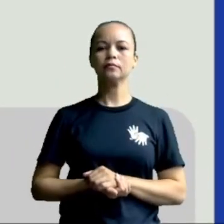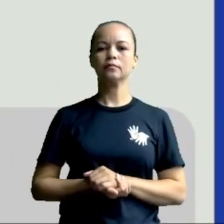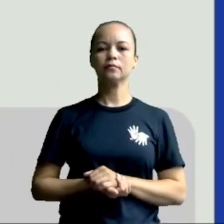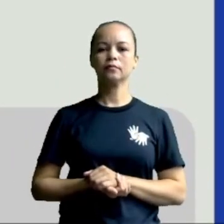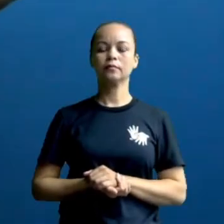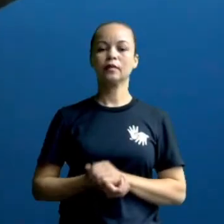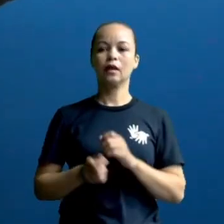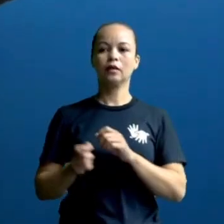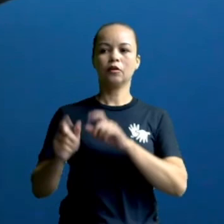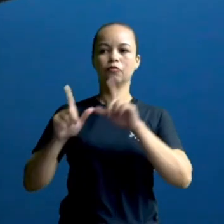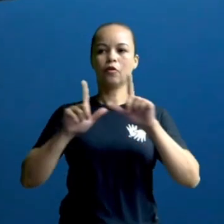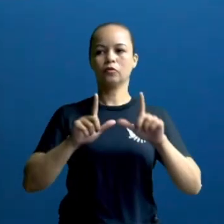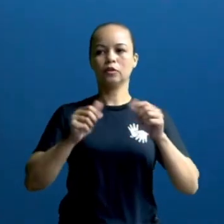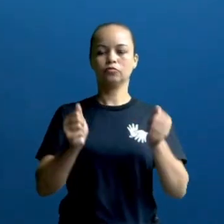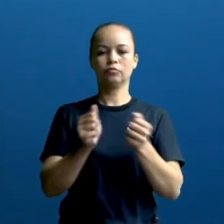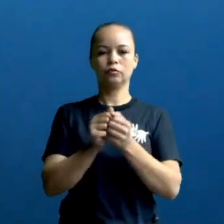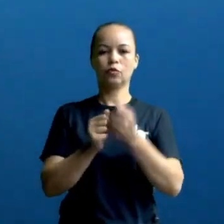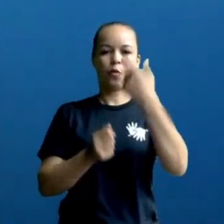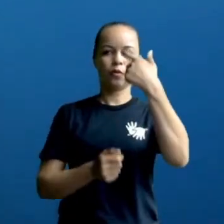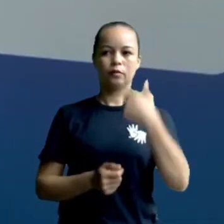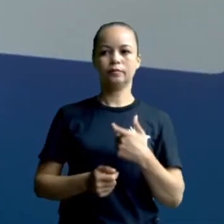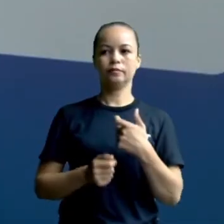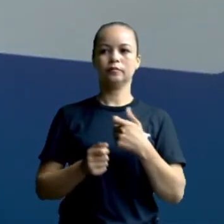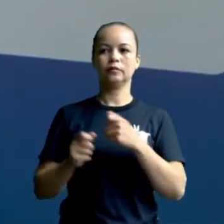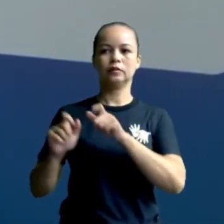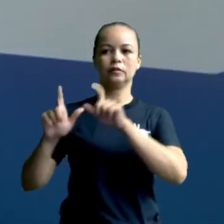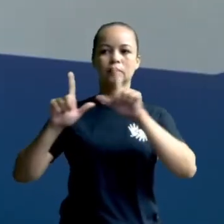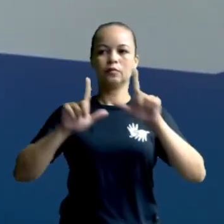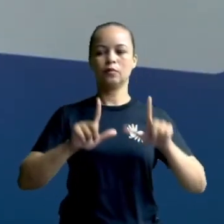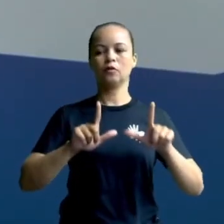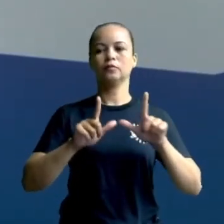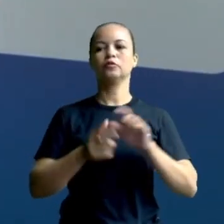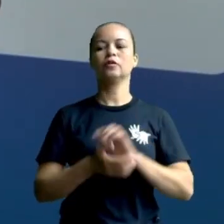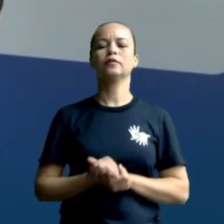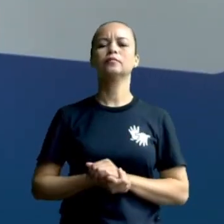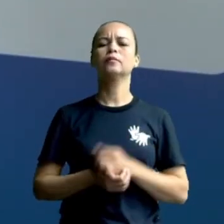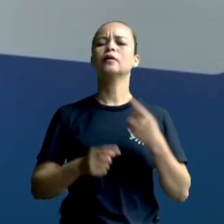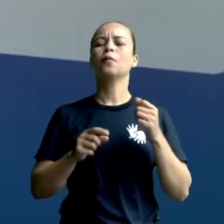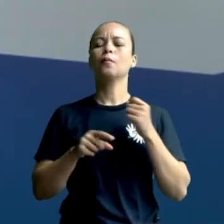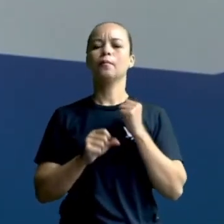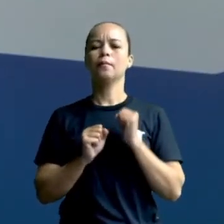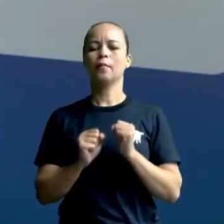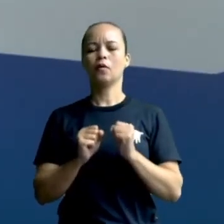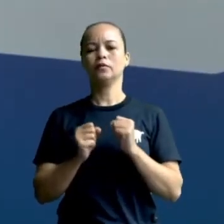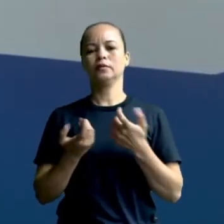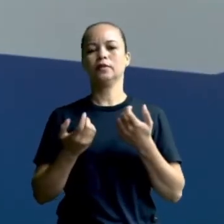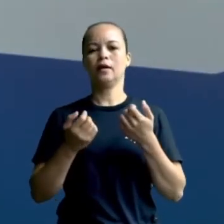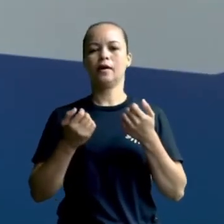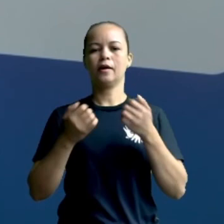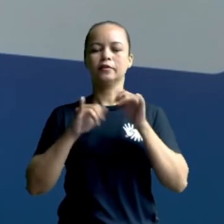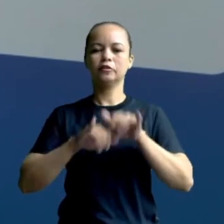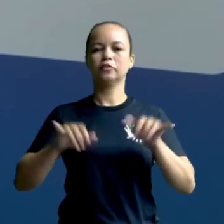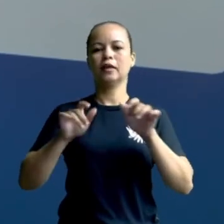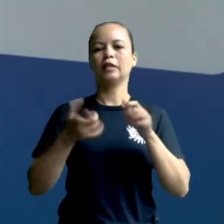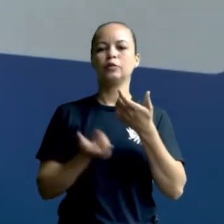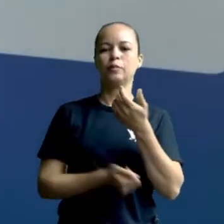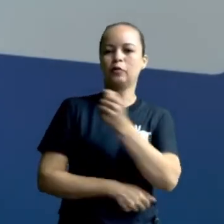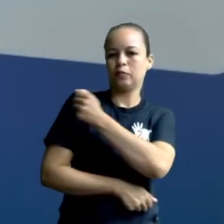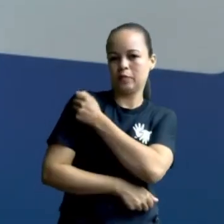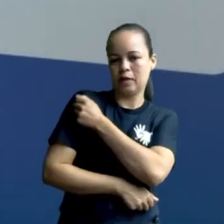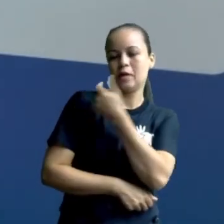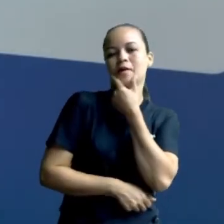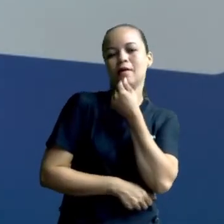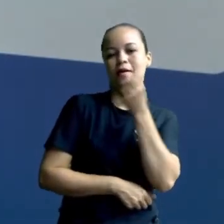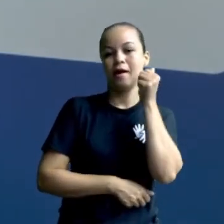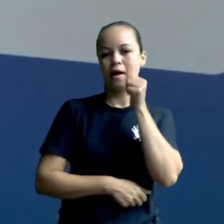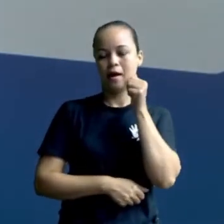favor, volta agora aqui comigo e já coloca o próximo slide para que eu possa aqui registrar para os meus paquitos e paquitas, para